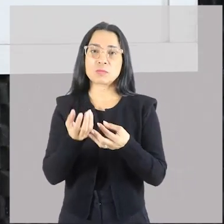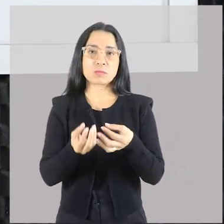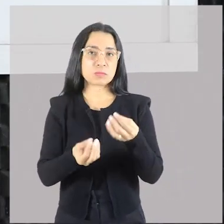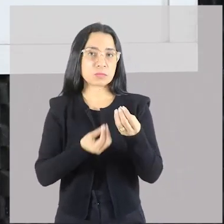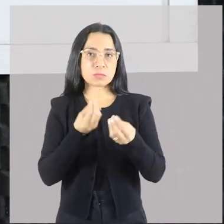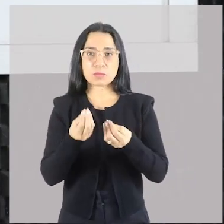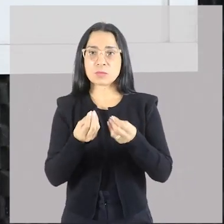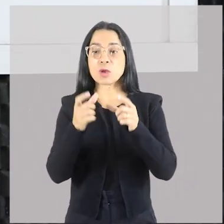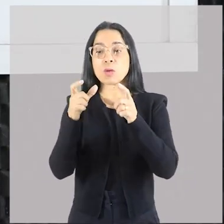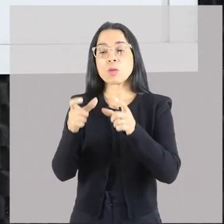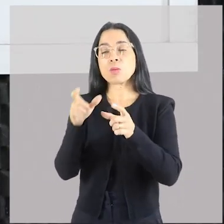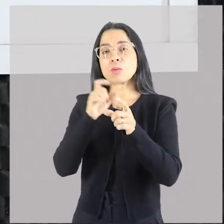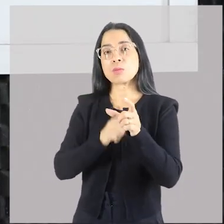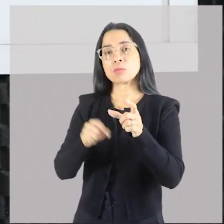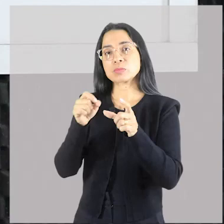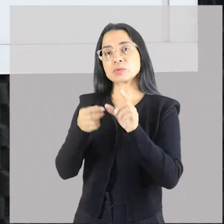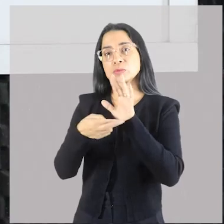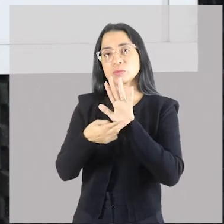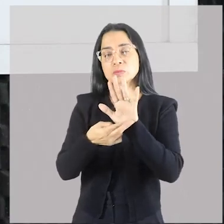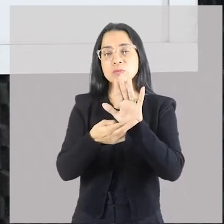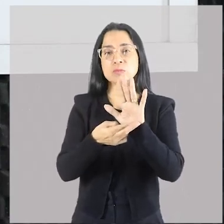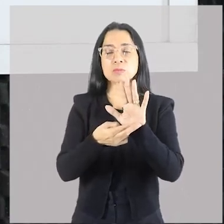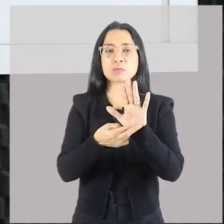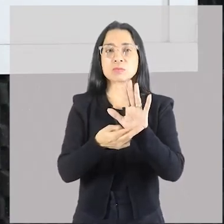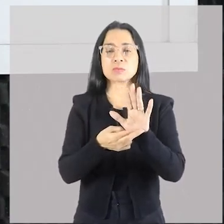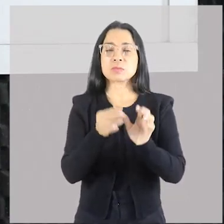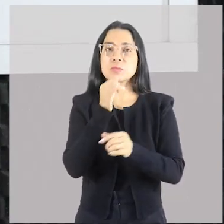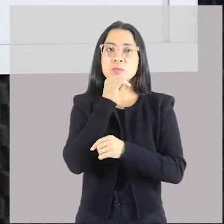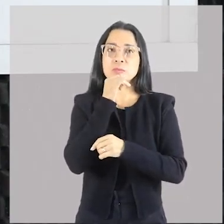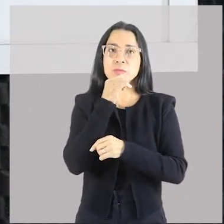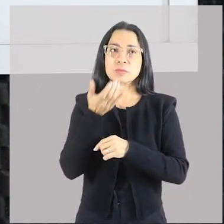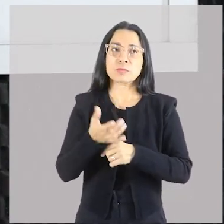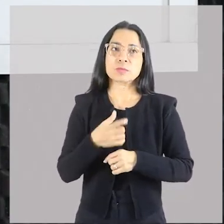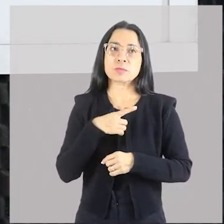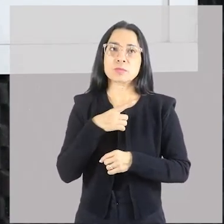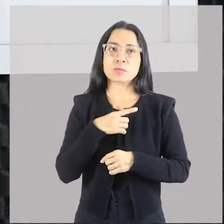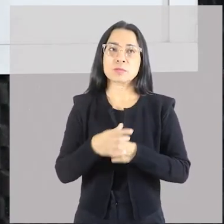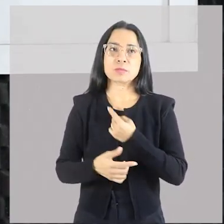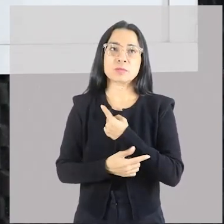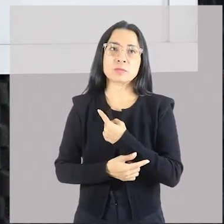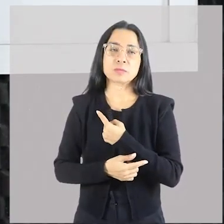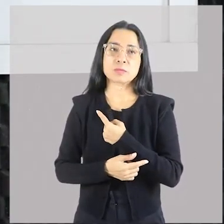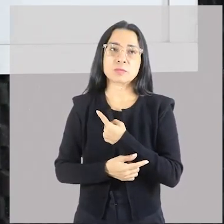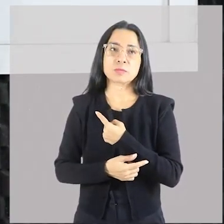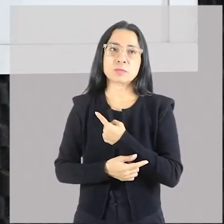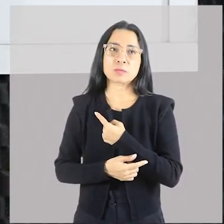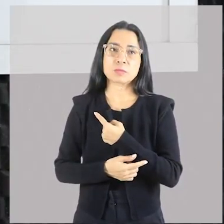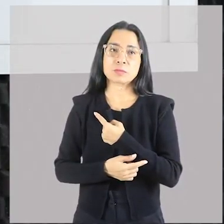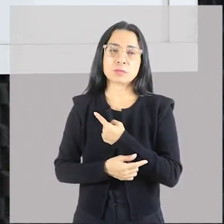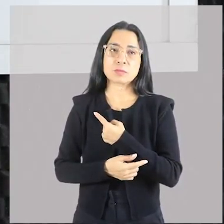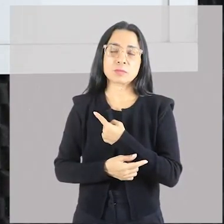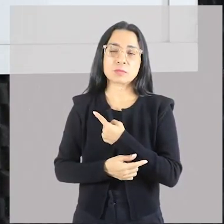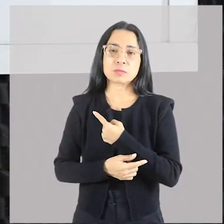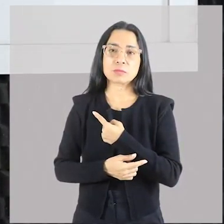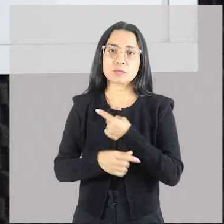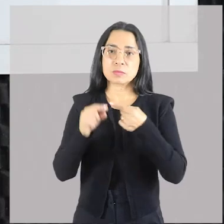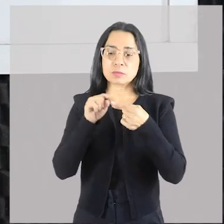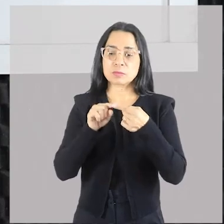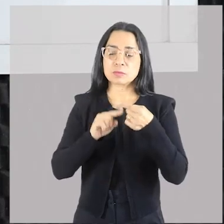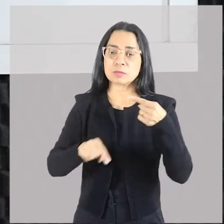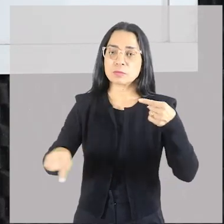do círculo aquele setor está representando. Por exemplo, se você tem aqui um diâmetro, né? Passou aqui o